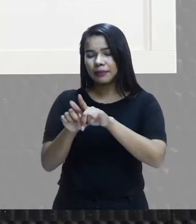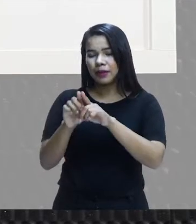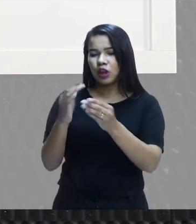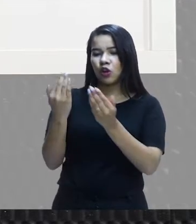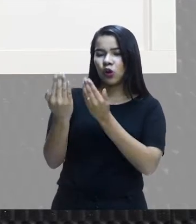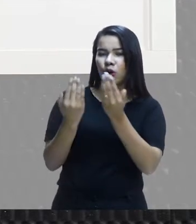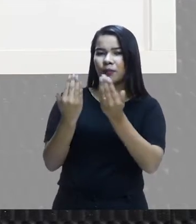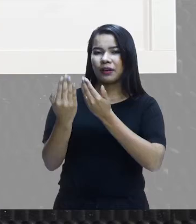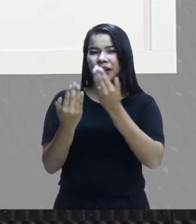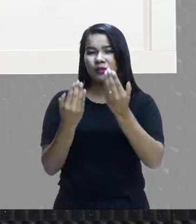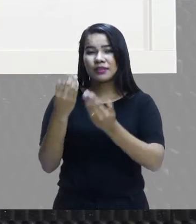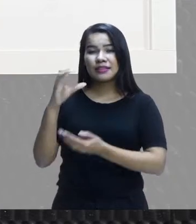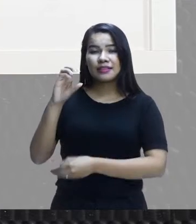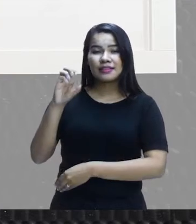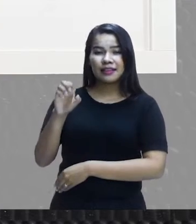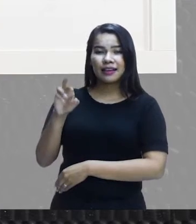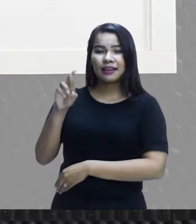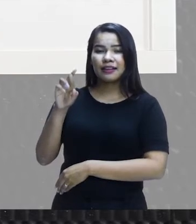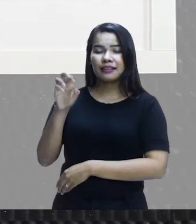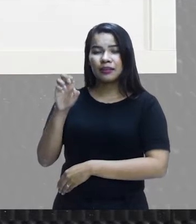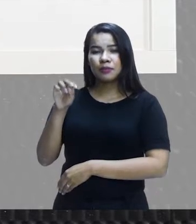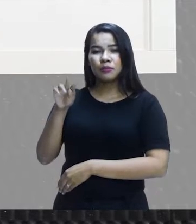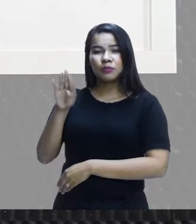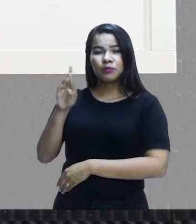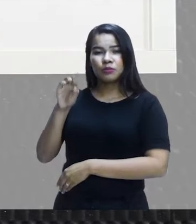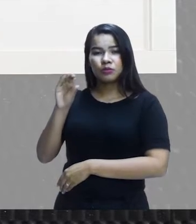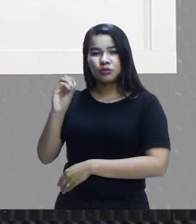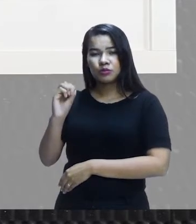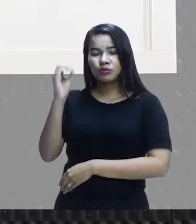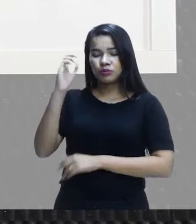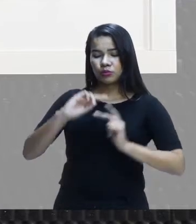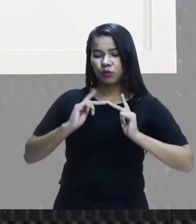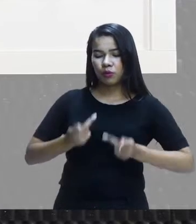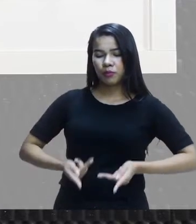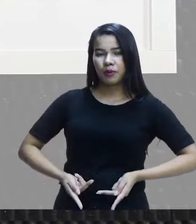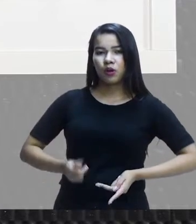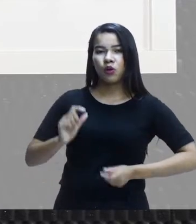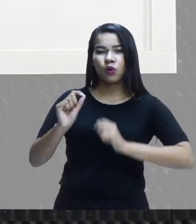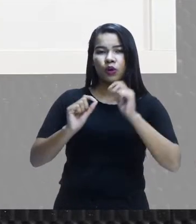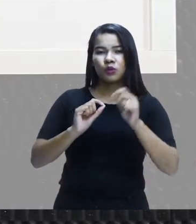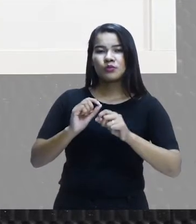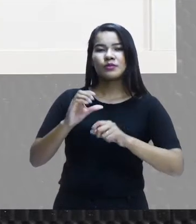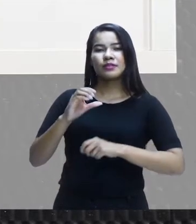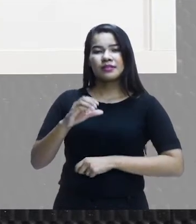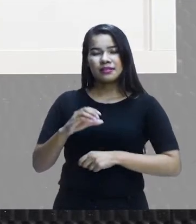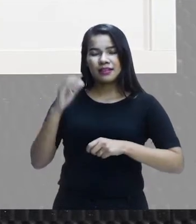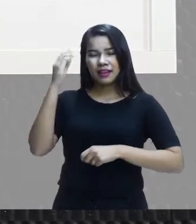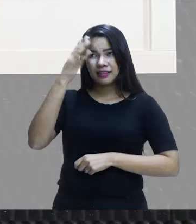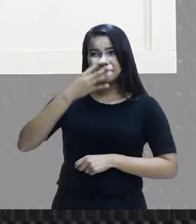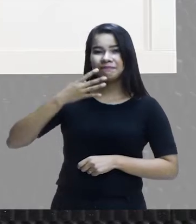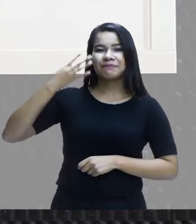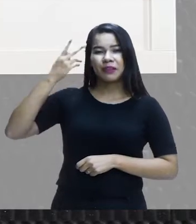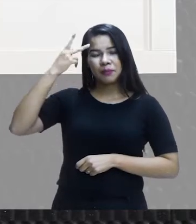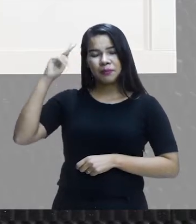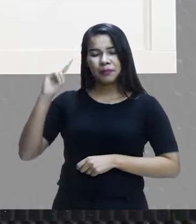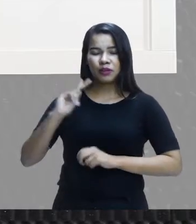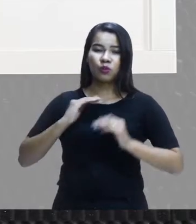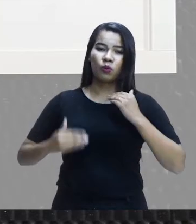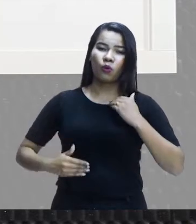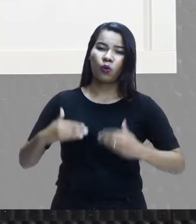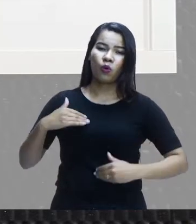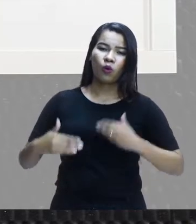okay, ao cérebro de um ser humano. O que o cérebro é para o corpo humano, o núcleo, ele é considerado para a